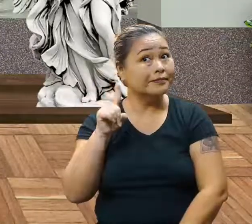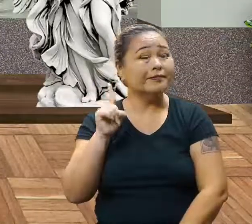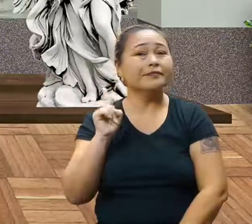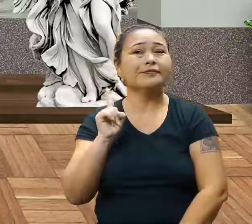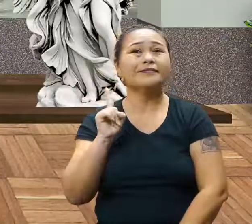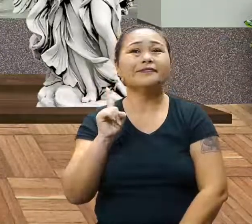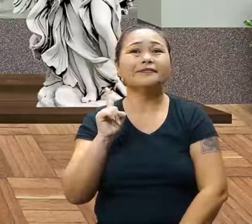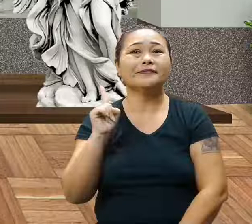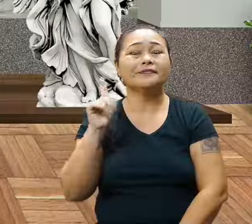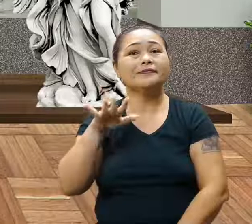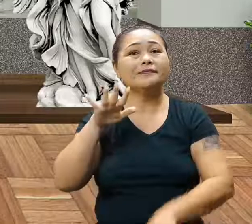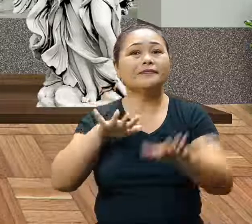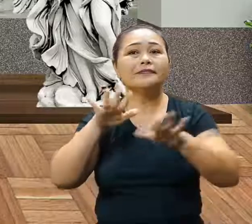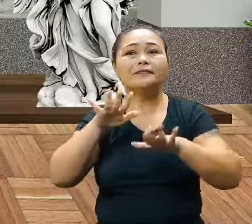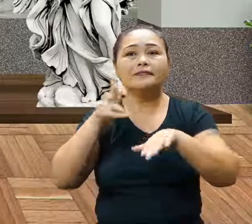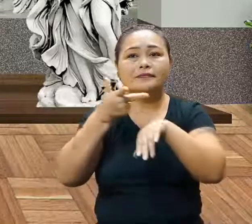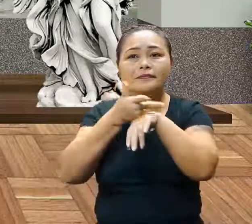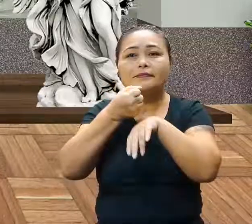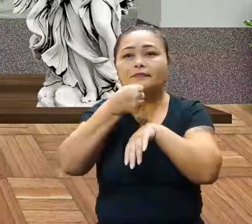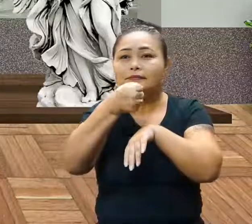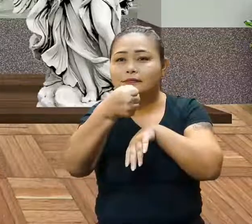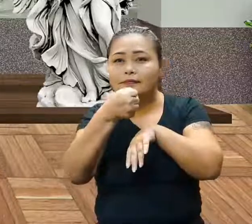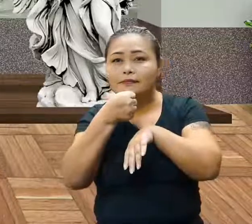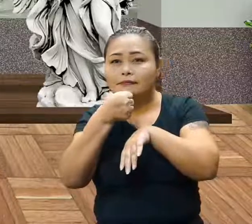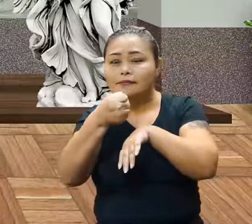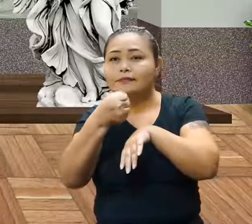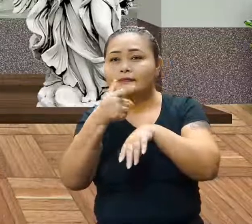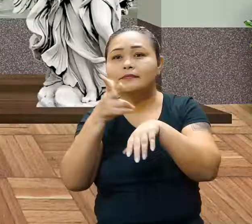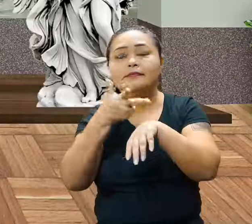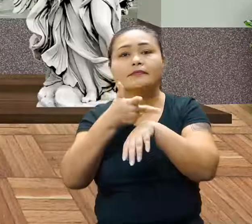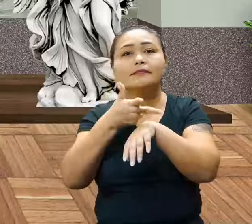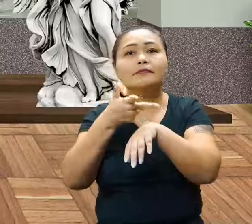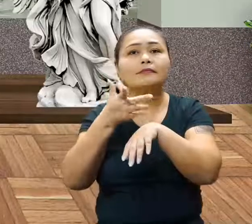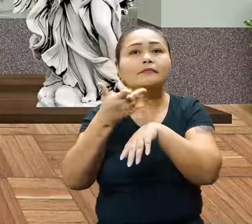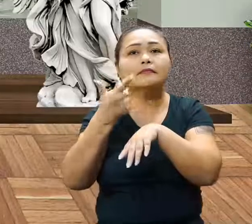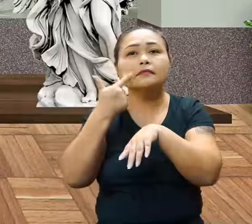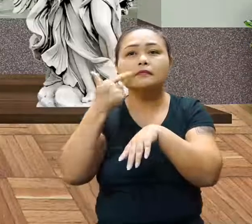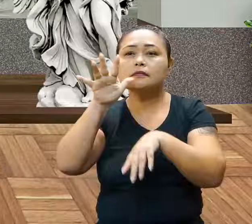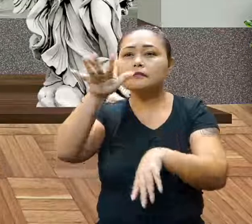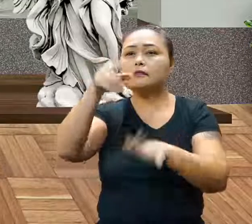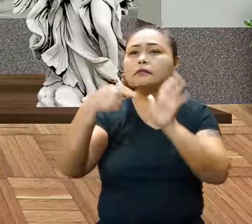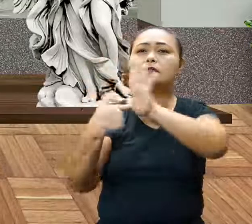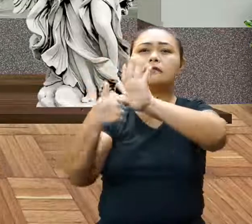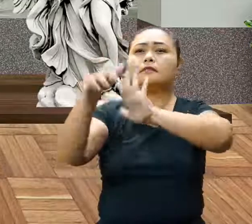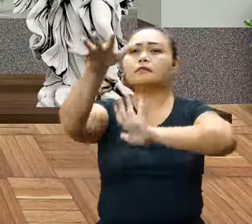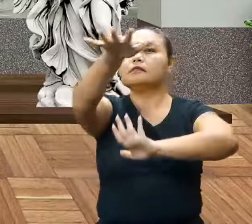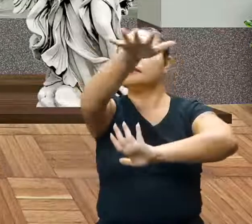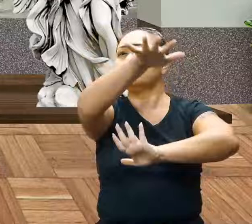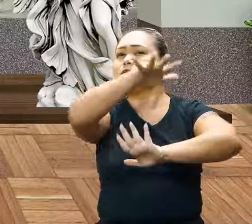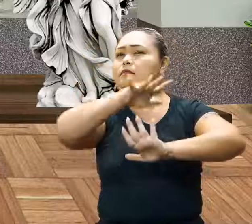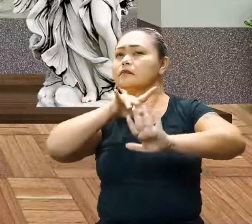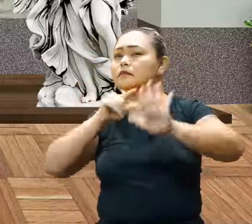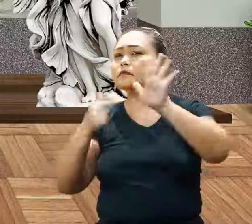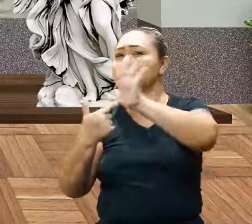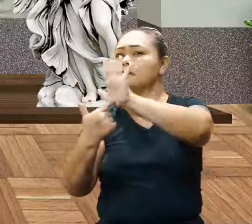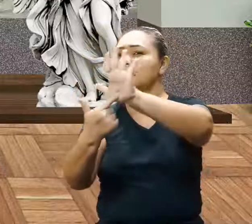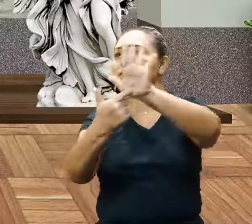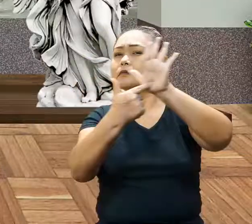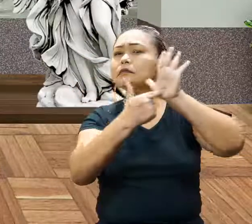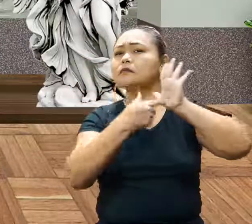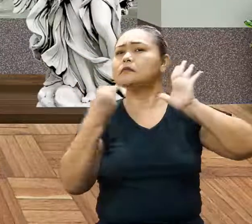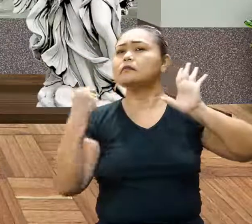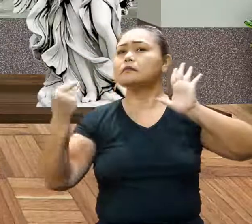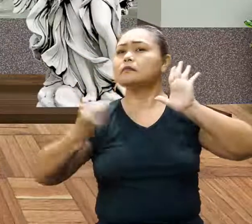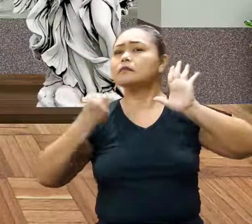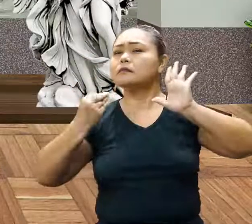Aí, esse pequeno documentário, na verdade, faz assim um panorama de como que tudo